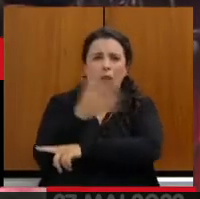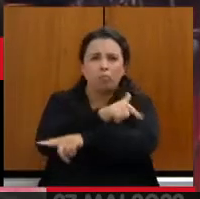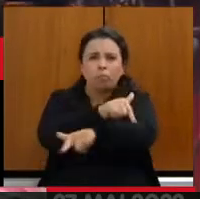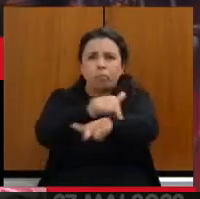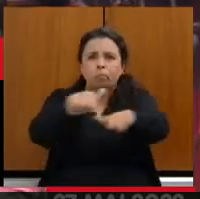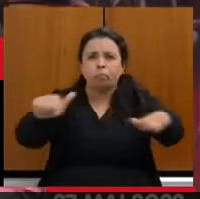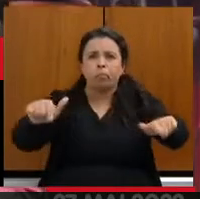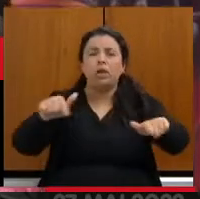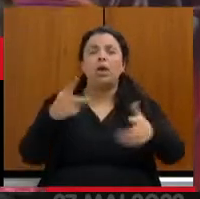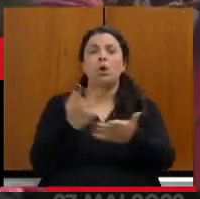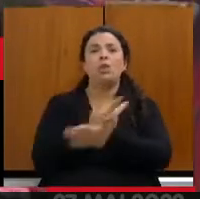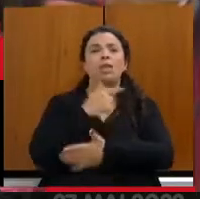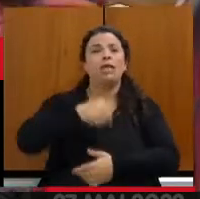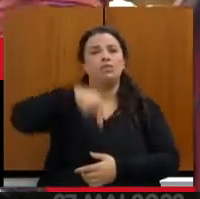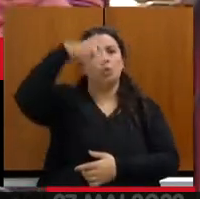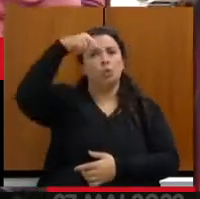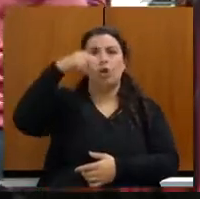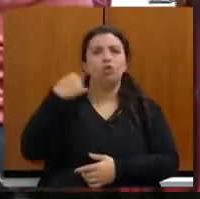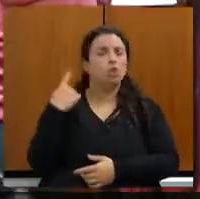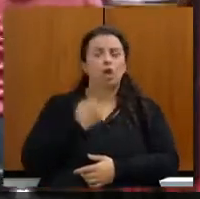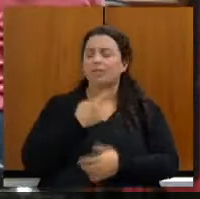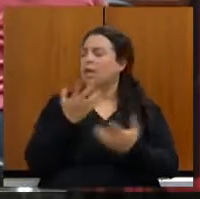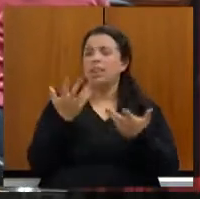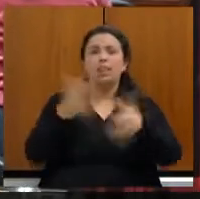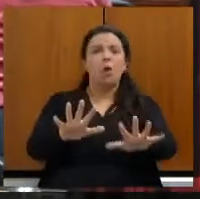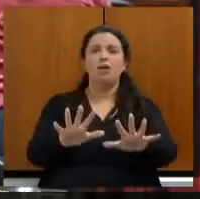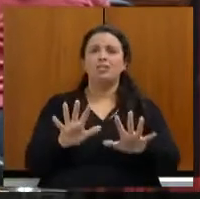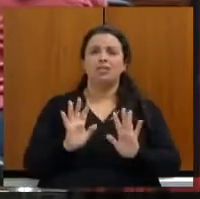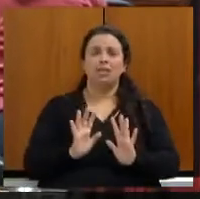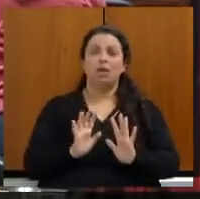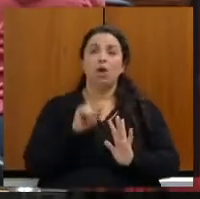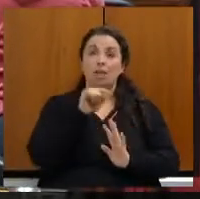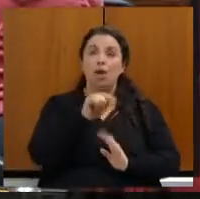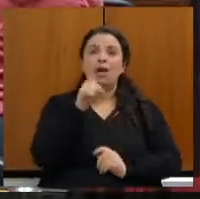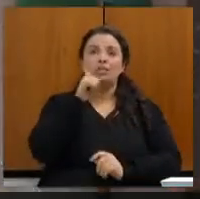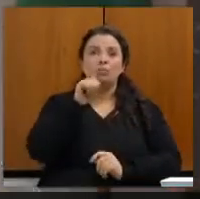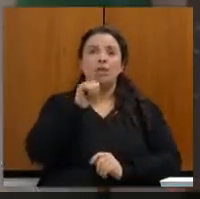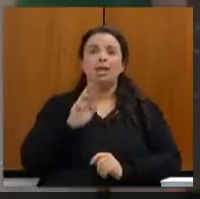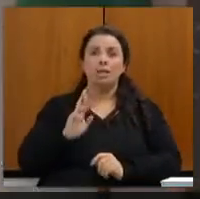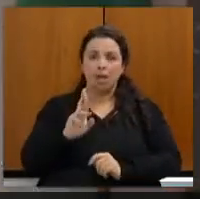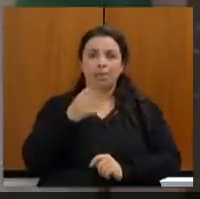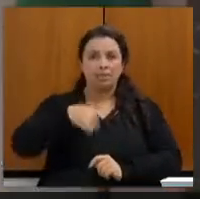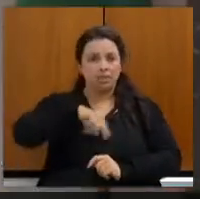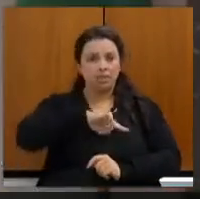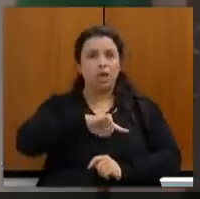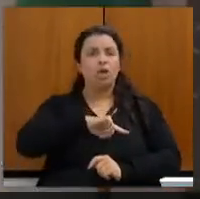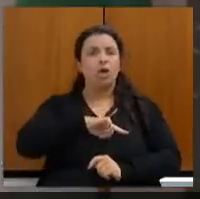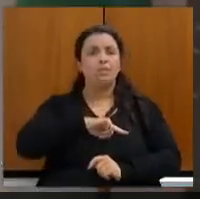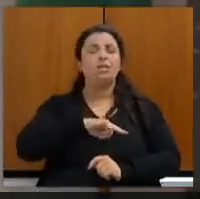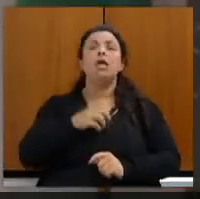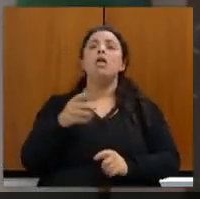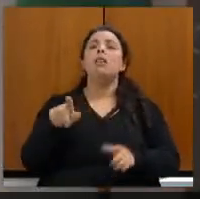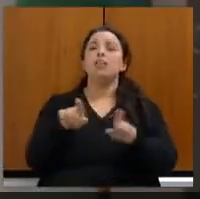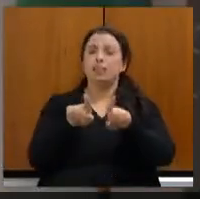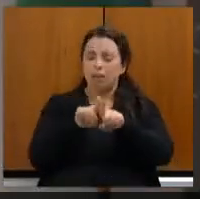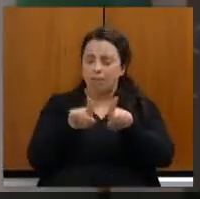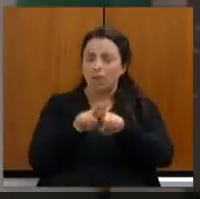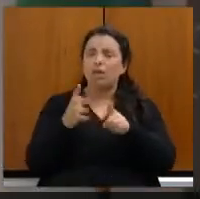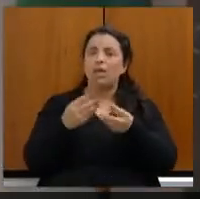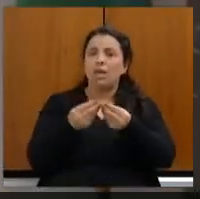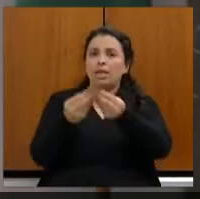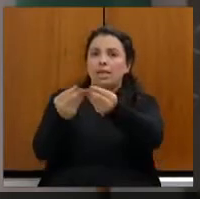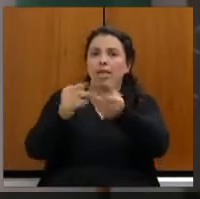Minas Gerais Então são mulheres essas mulheres nos representa e eu gostaria também de deixar um documento